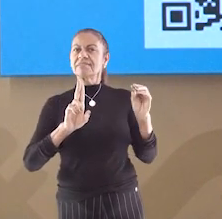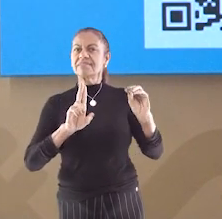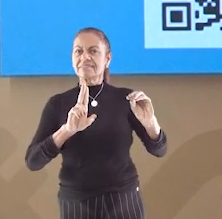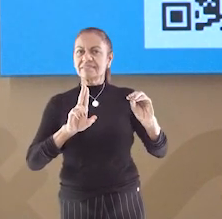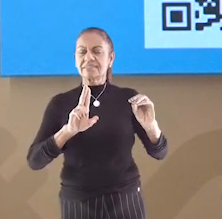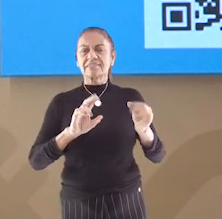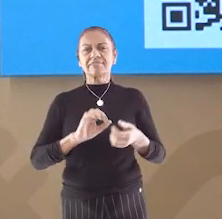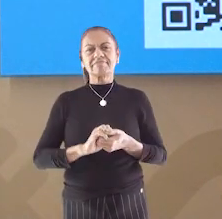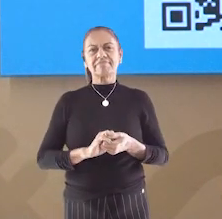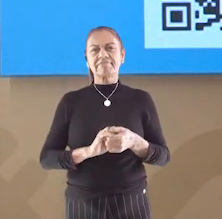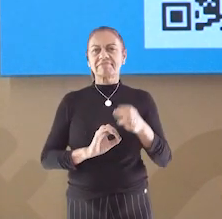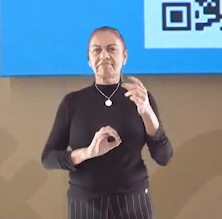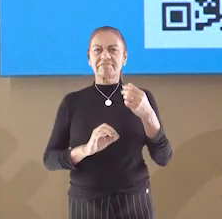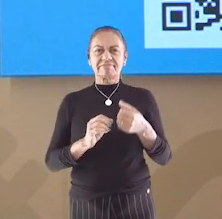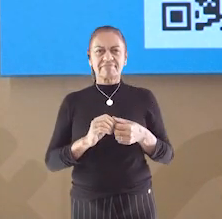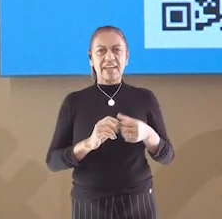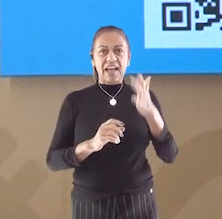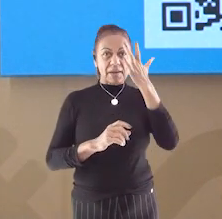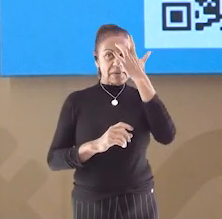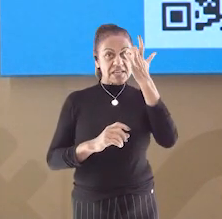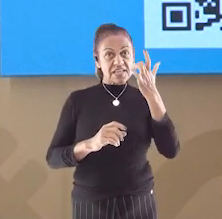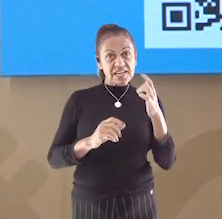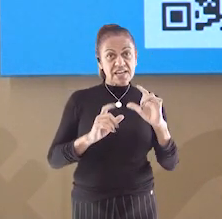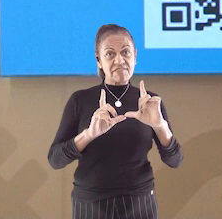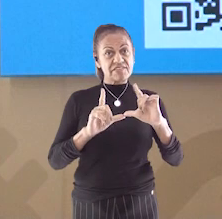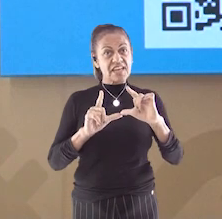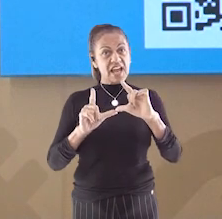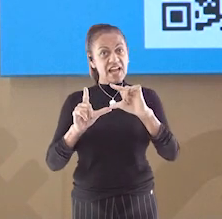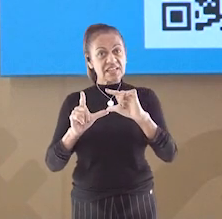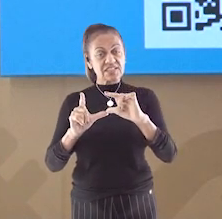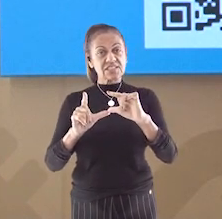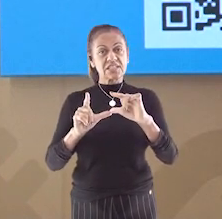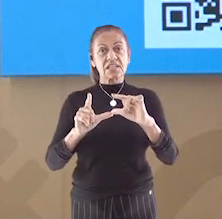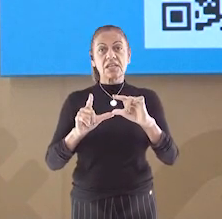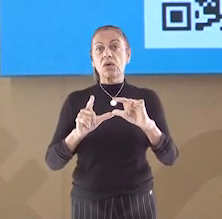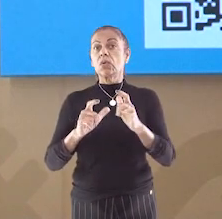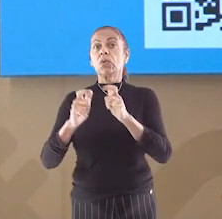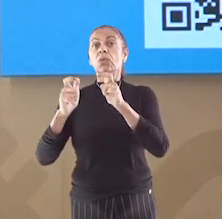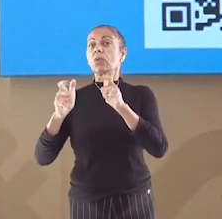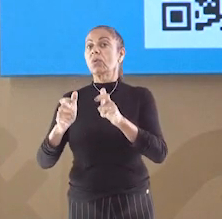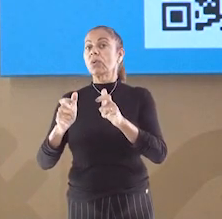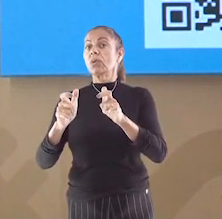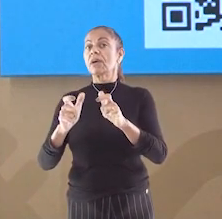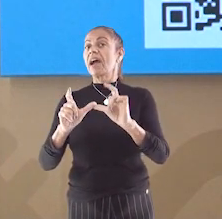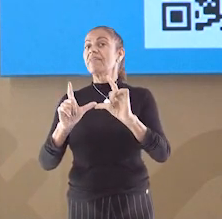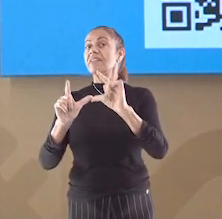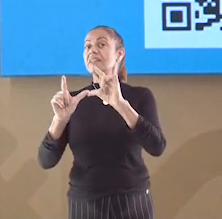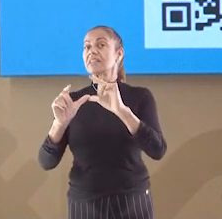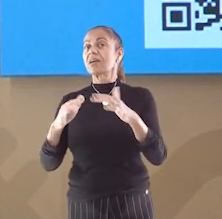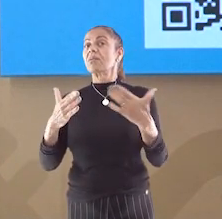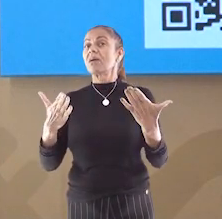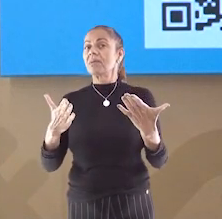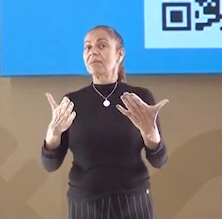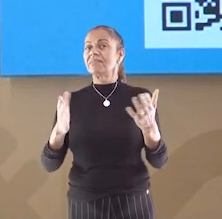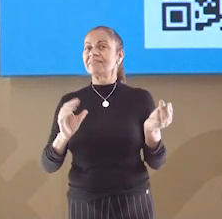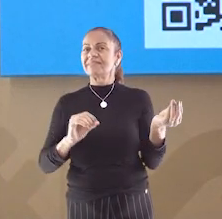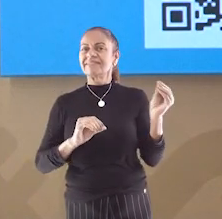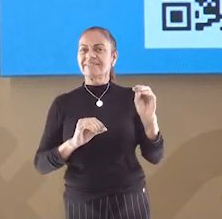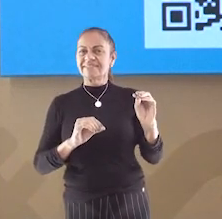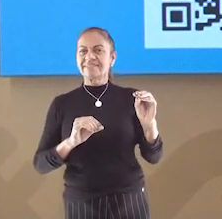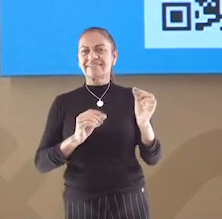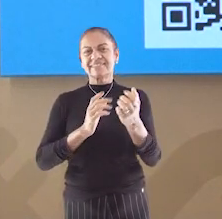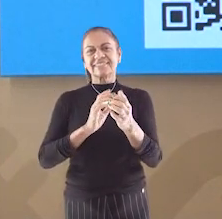aqui para a nossa viagem amanhã você vai colocar o nome de um lugar que você queira muito